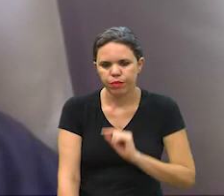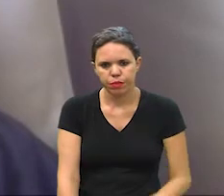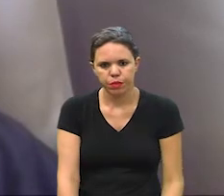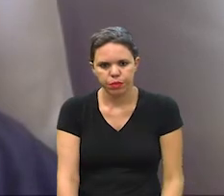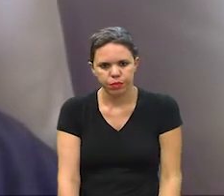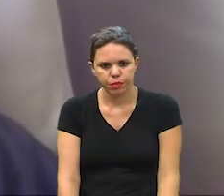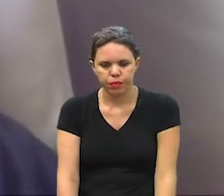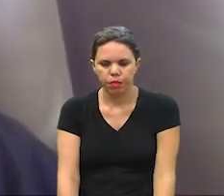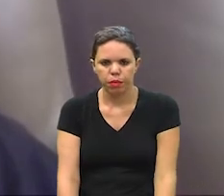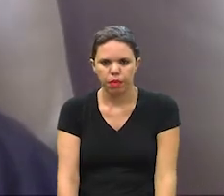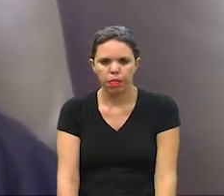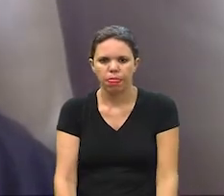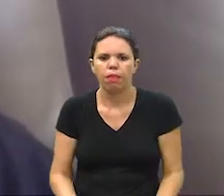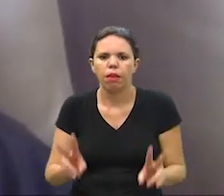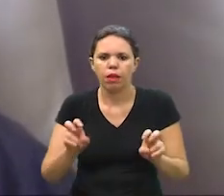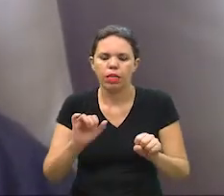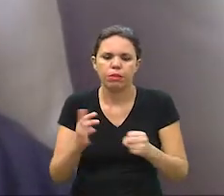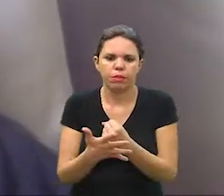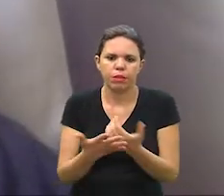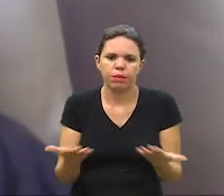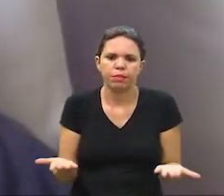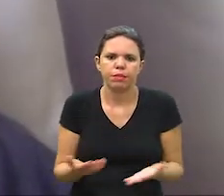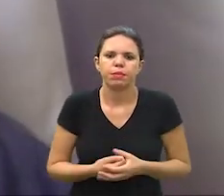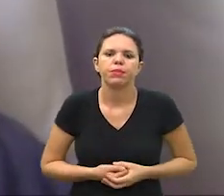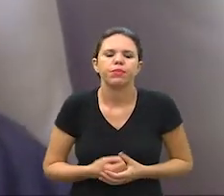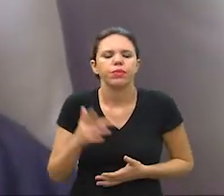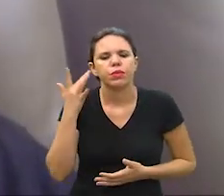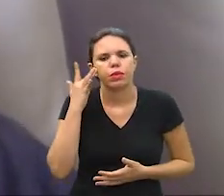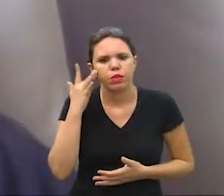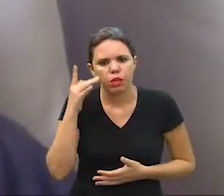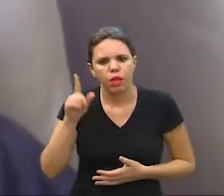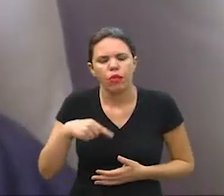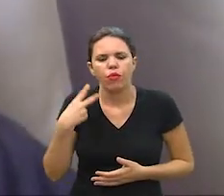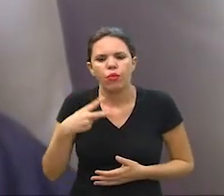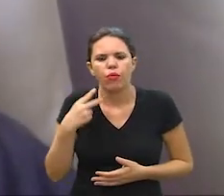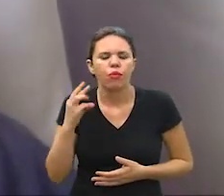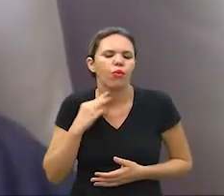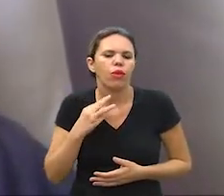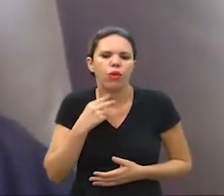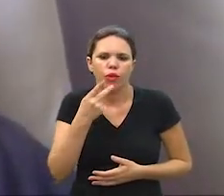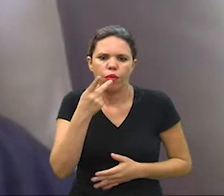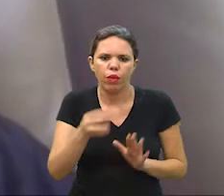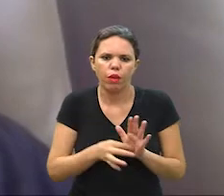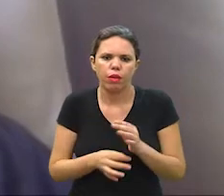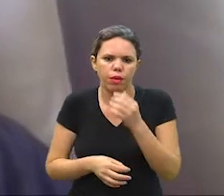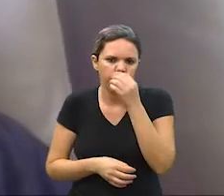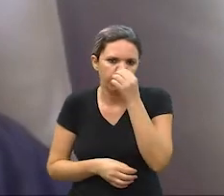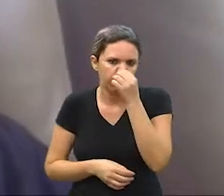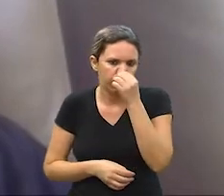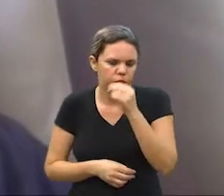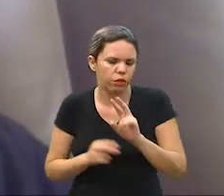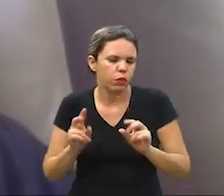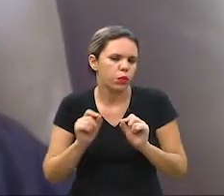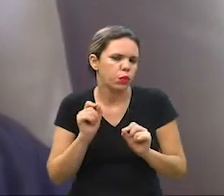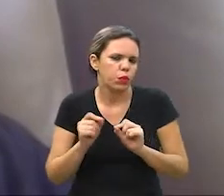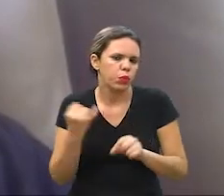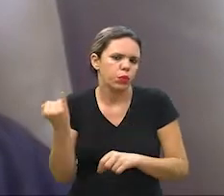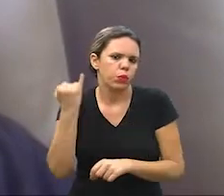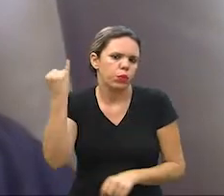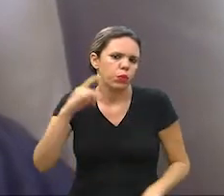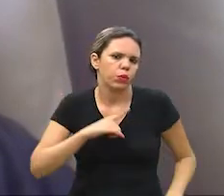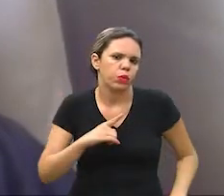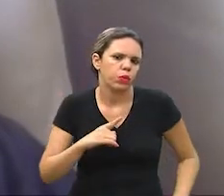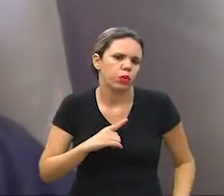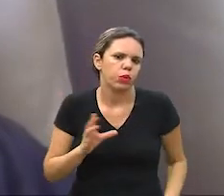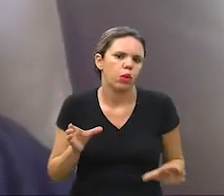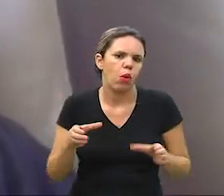mais na situação da pandemia, eu acho que foi o vereador Cecílio que colocou a questão da importância de se ter